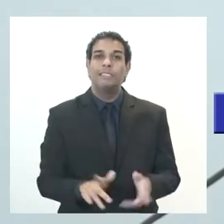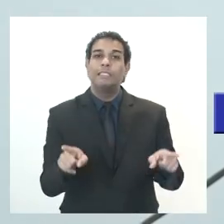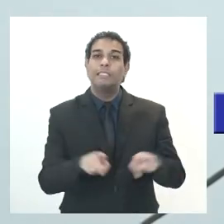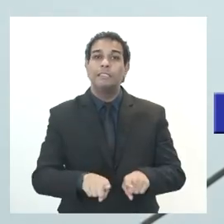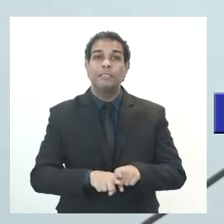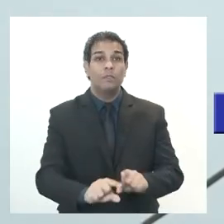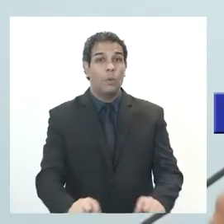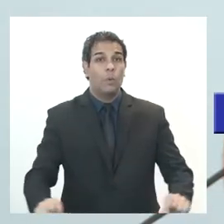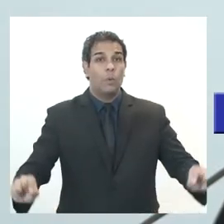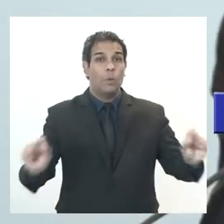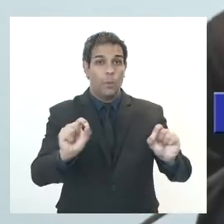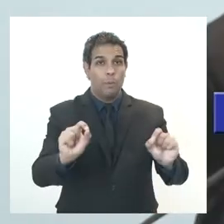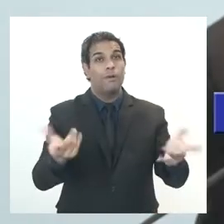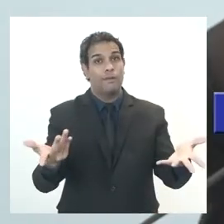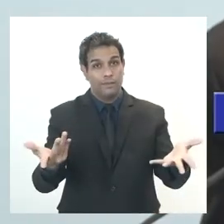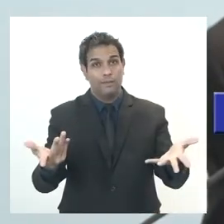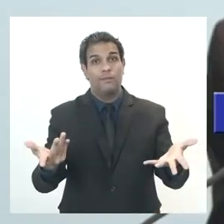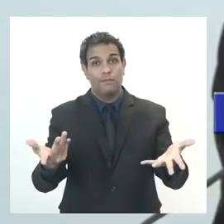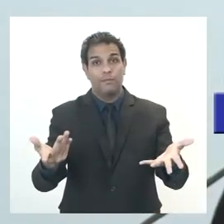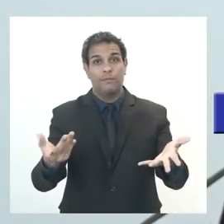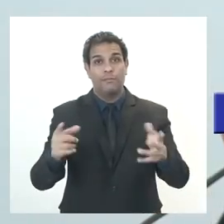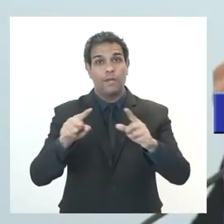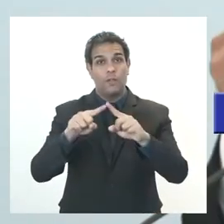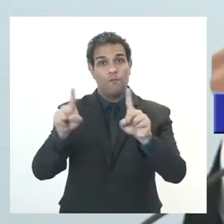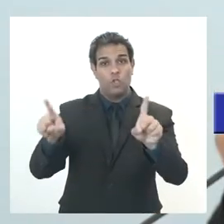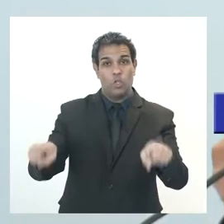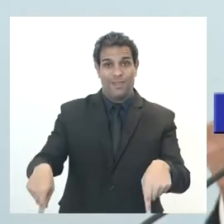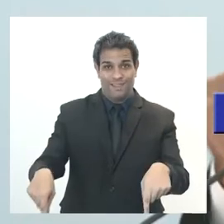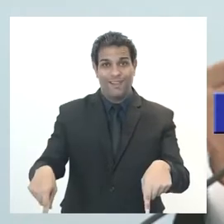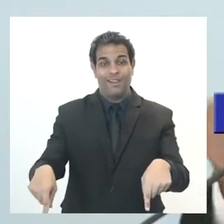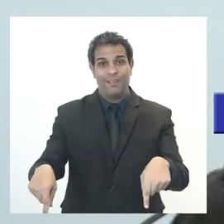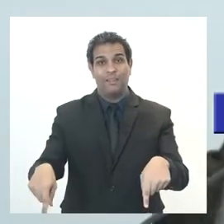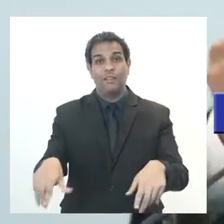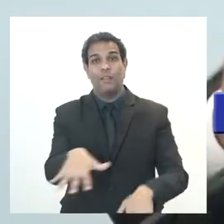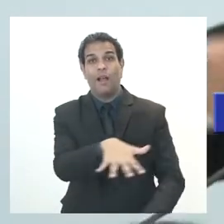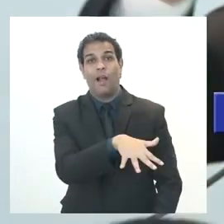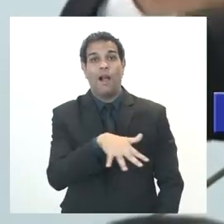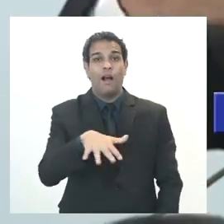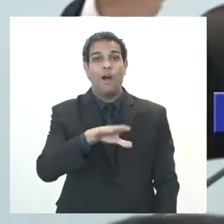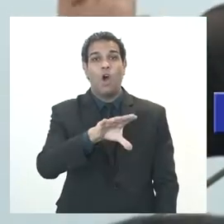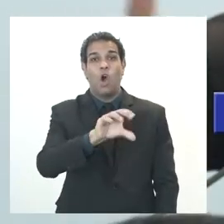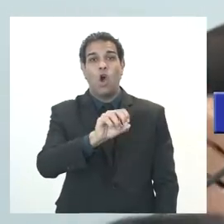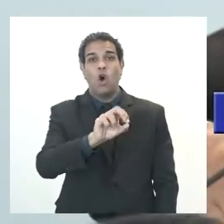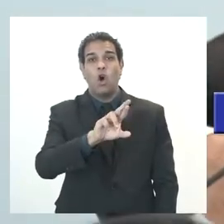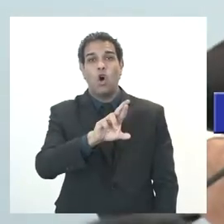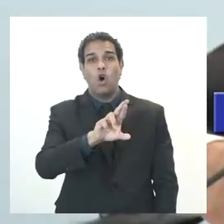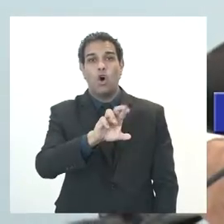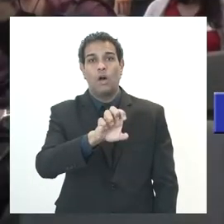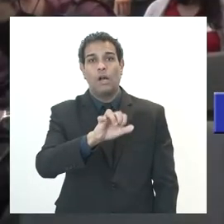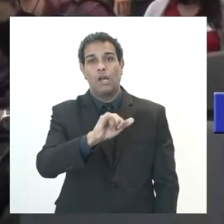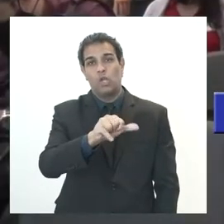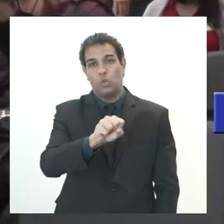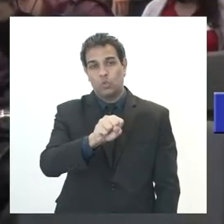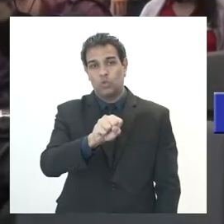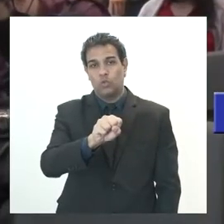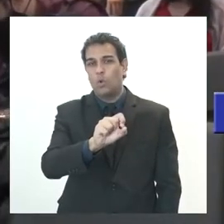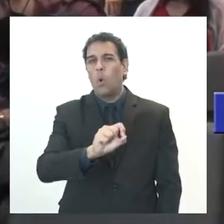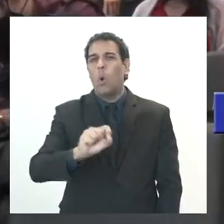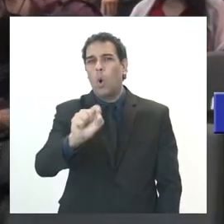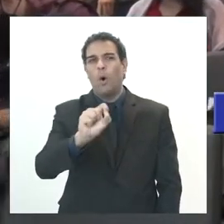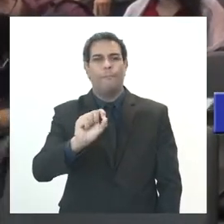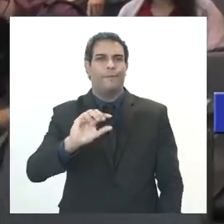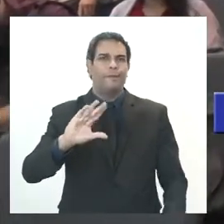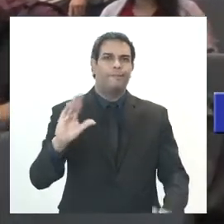tem a questão dos empregados públicos e os Correios esse crime foi perpetrado com